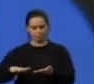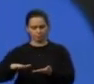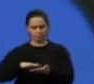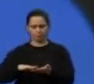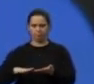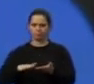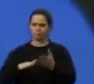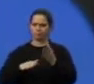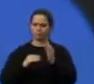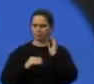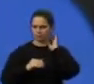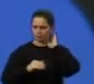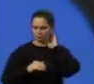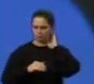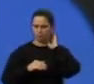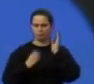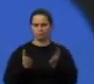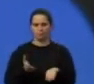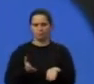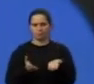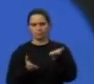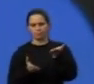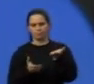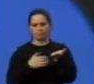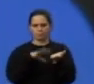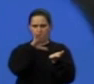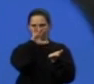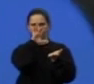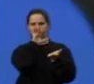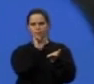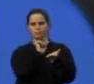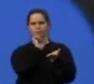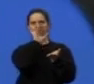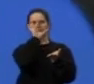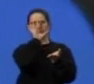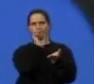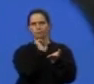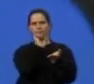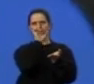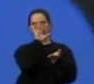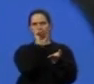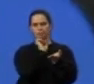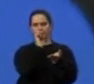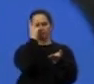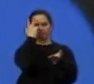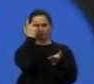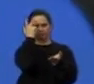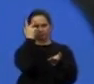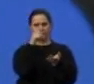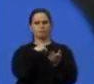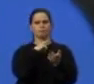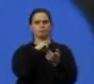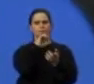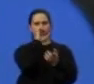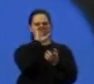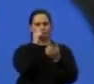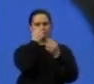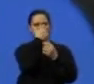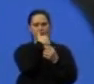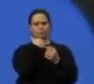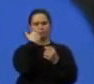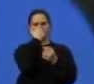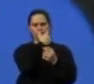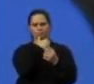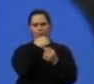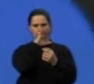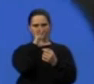cabeça pouco elevada para que a respiração seja eficiente, ou seja, manter as vias aéreas superiores livres.